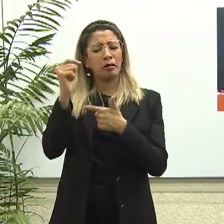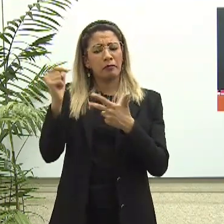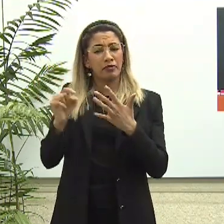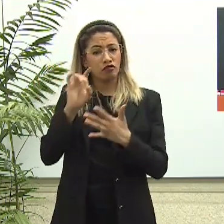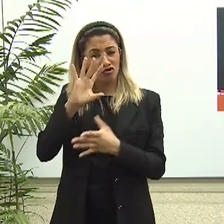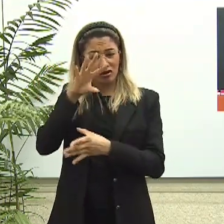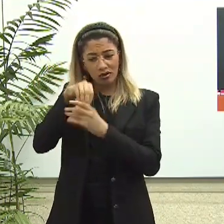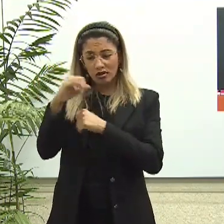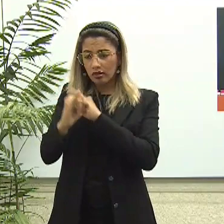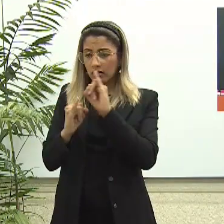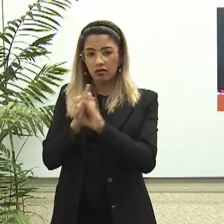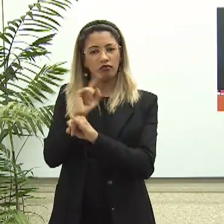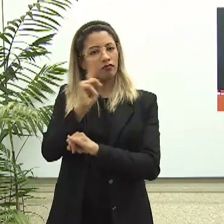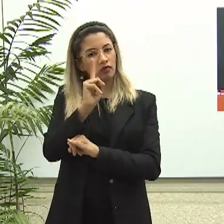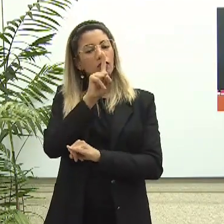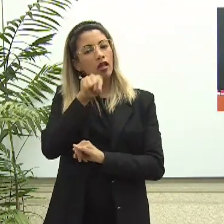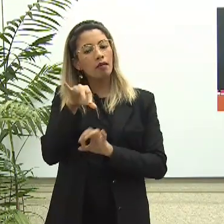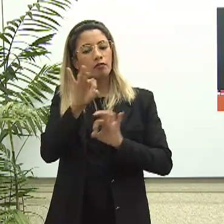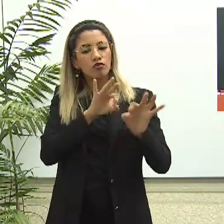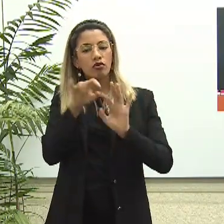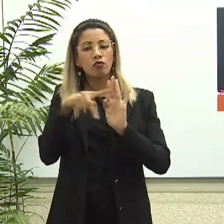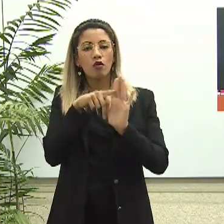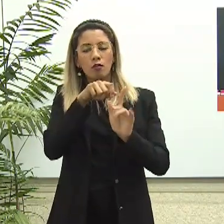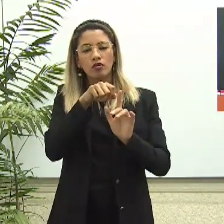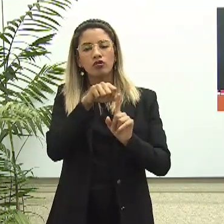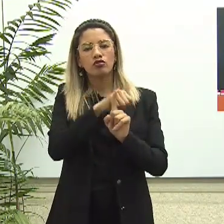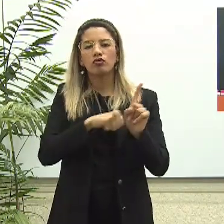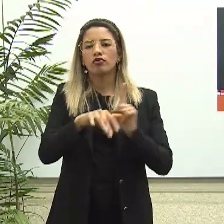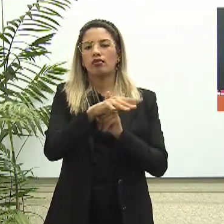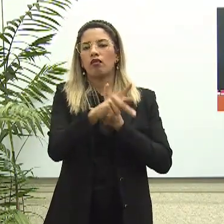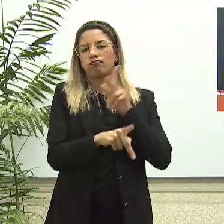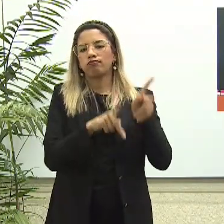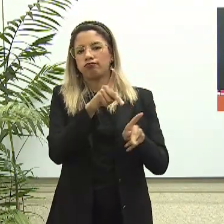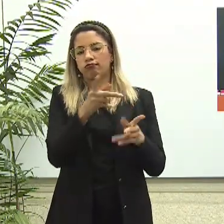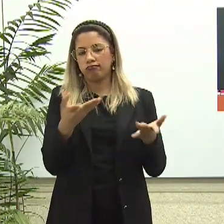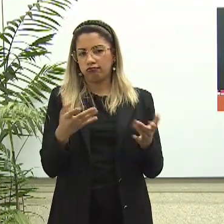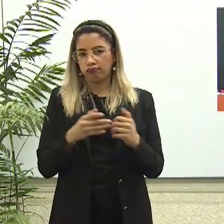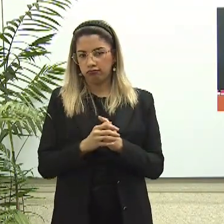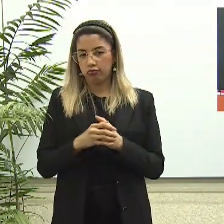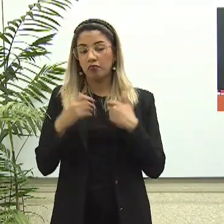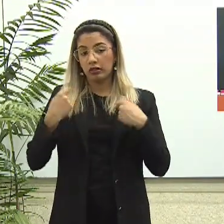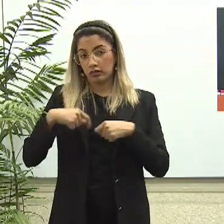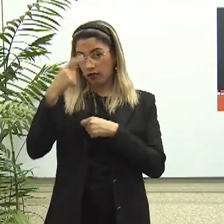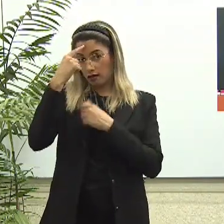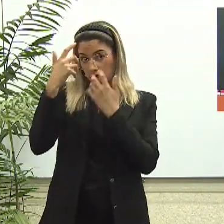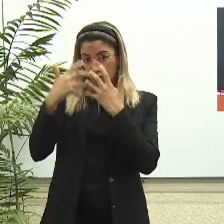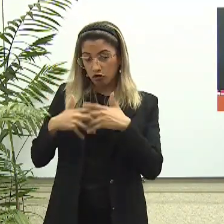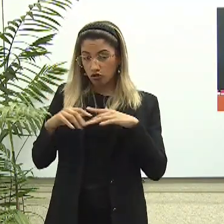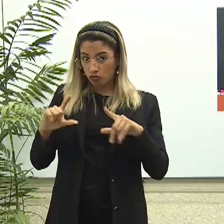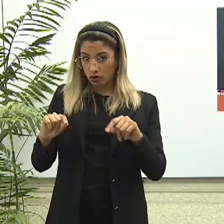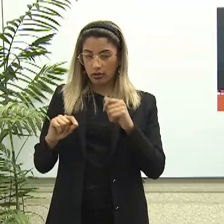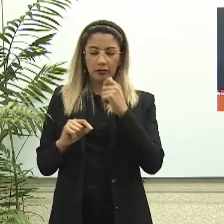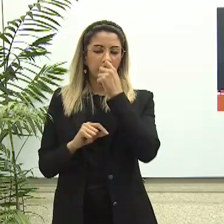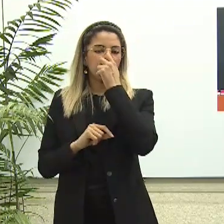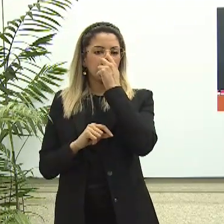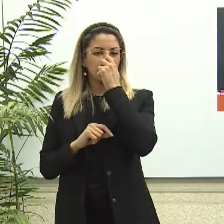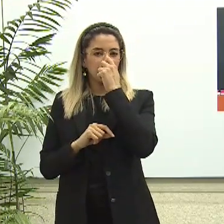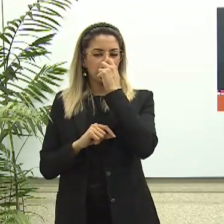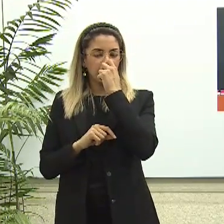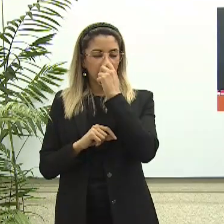digitais que são alternativas de de projeto de sociedade então uma pergunta que precisa ser feita e a gente tem feito é